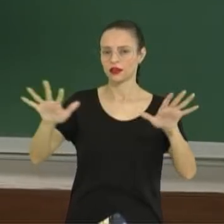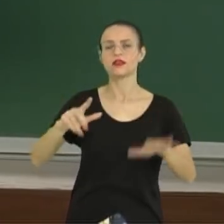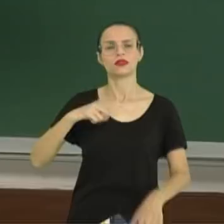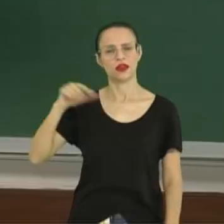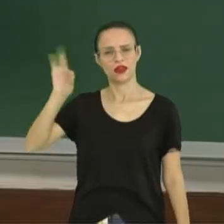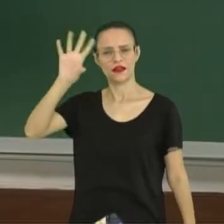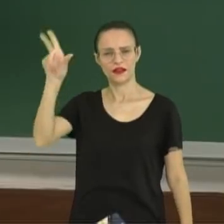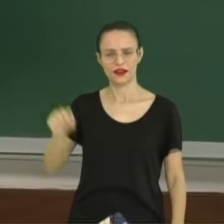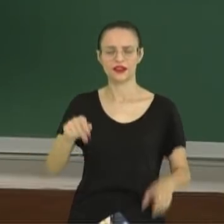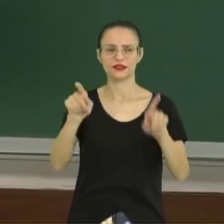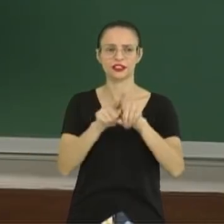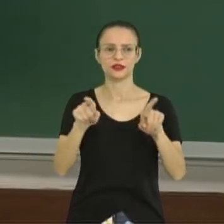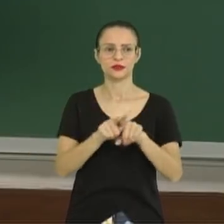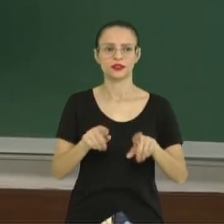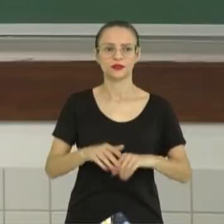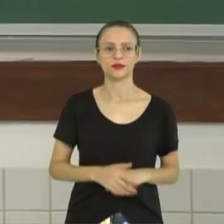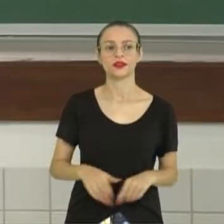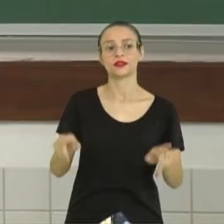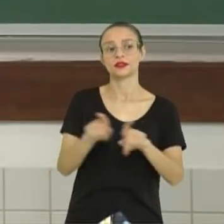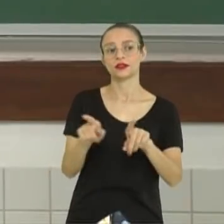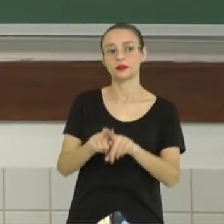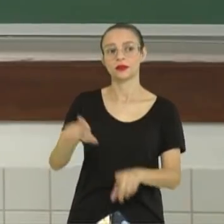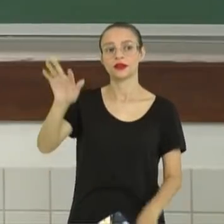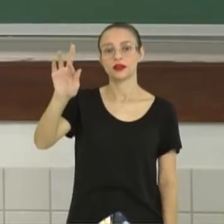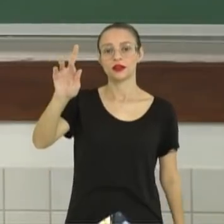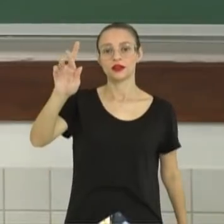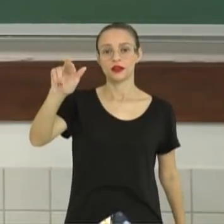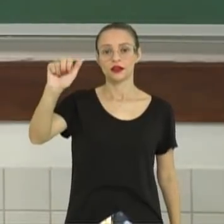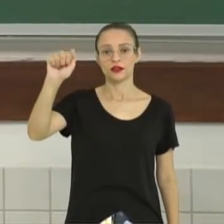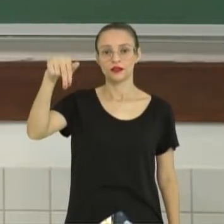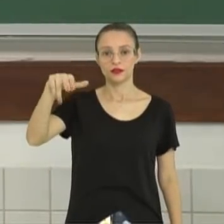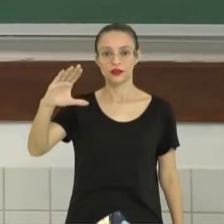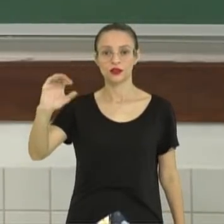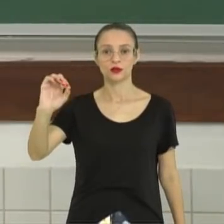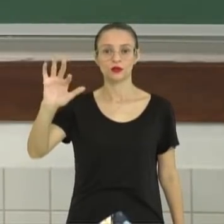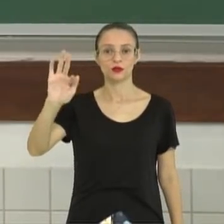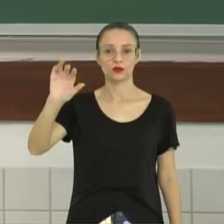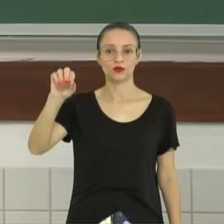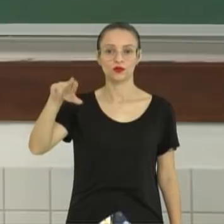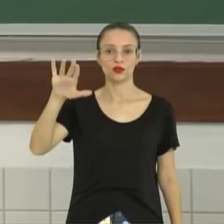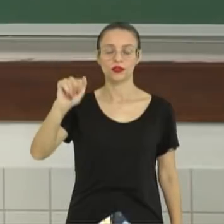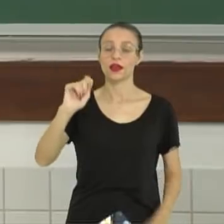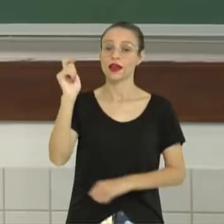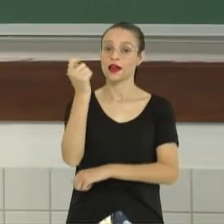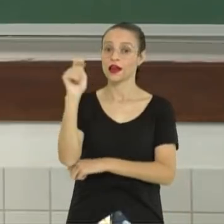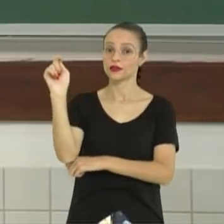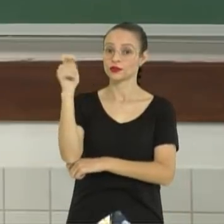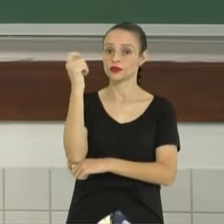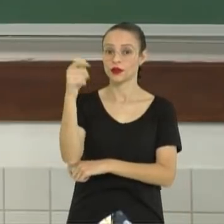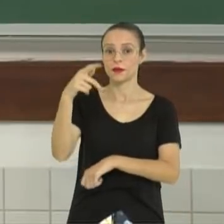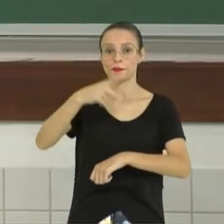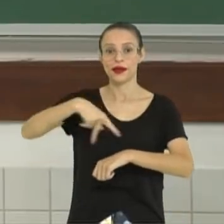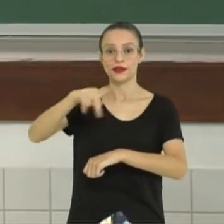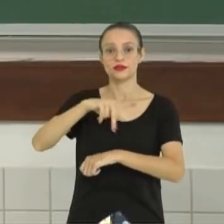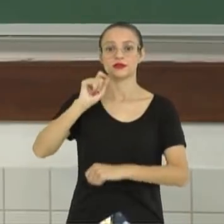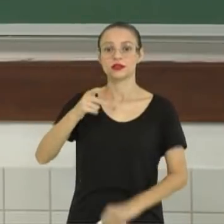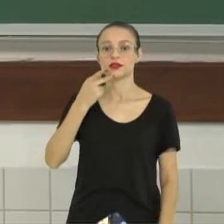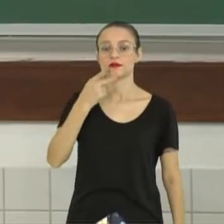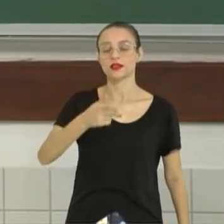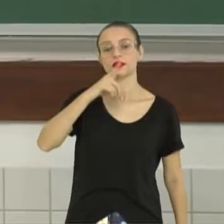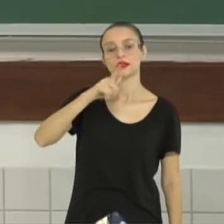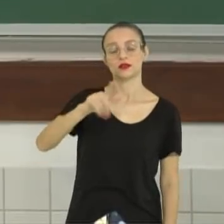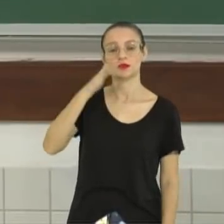África. E a francofonia, né, que é a associação dos países que falam a língua francesa, não